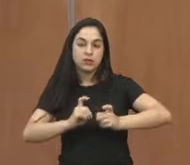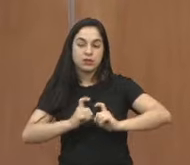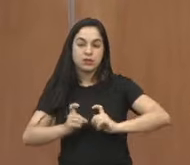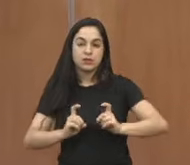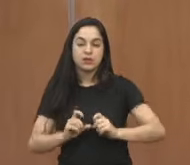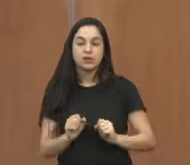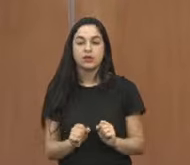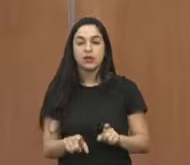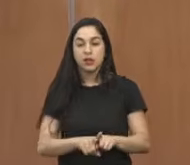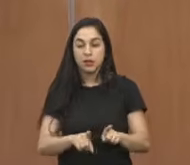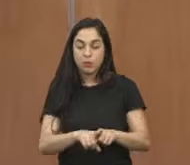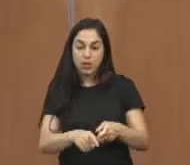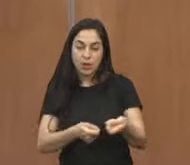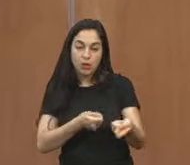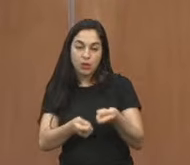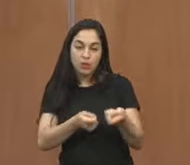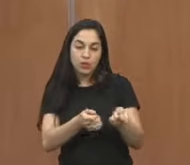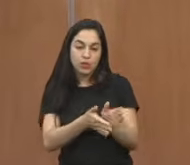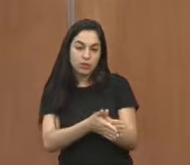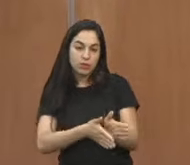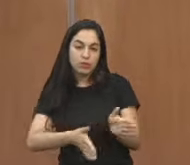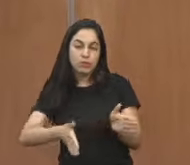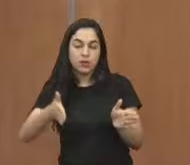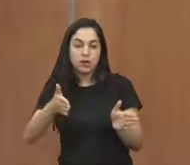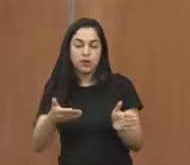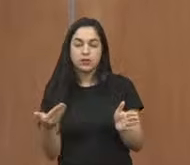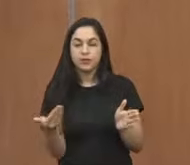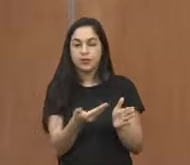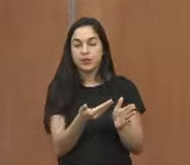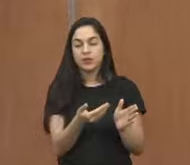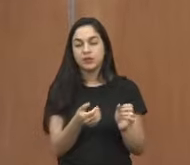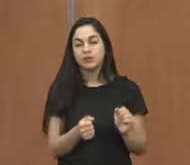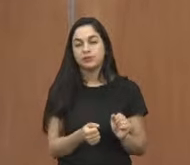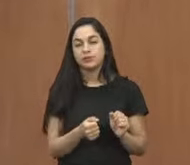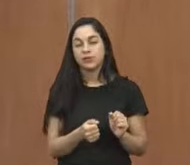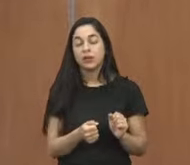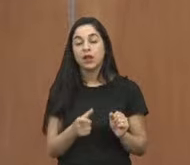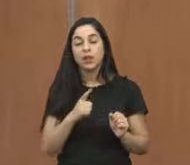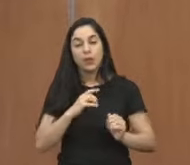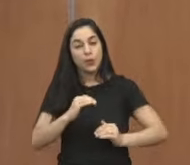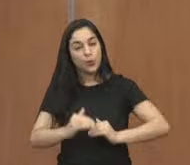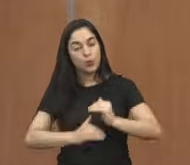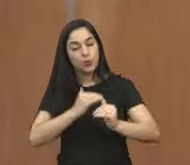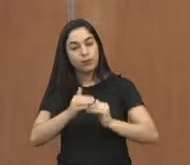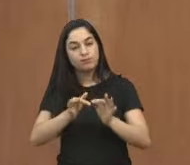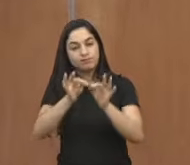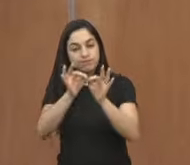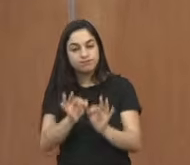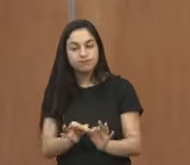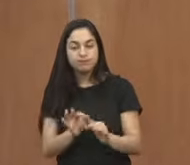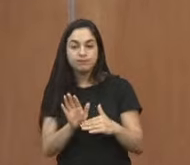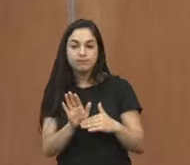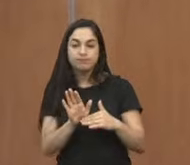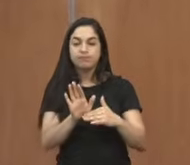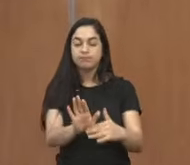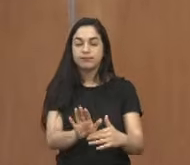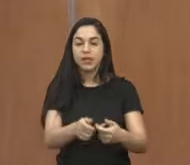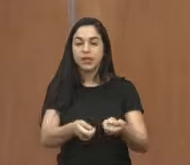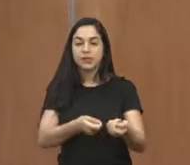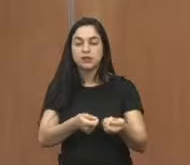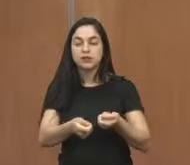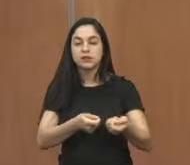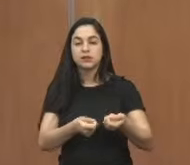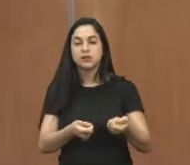ao controle de prazos. A adoção desse sistema representa um avanço significativo na gestão do